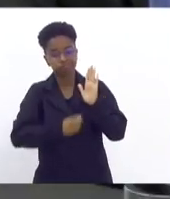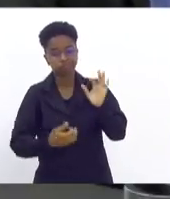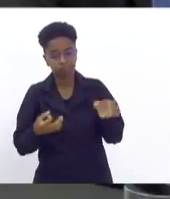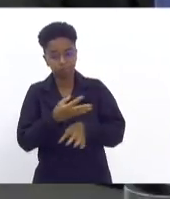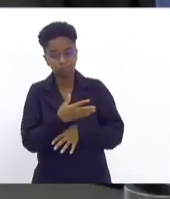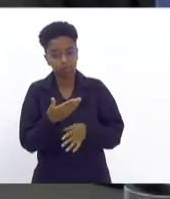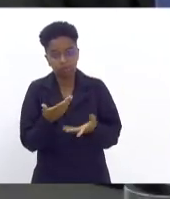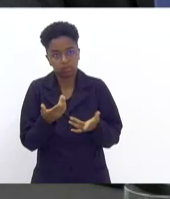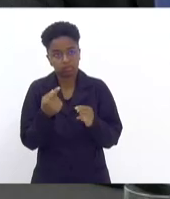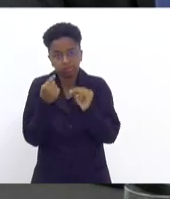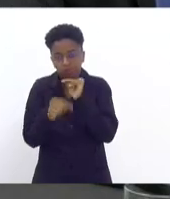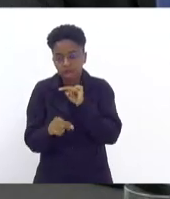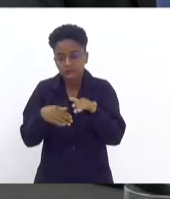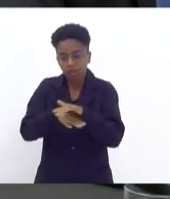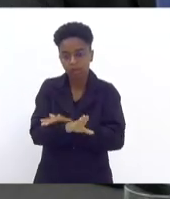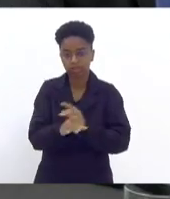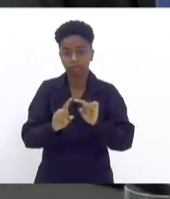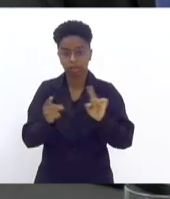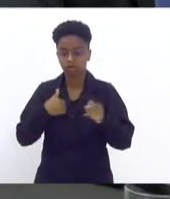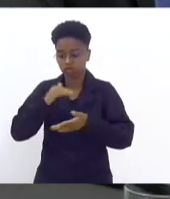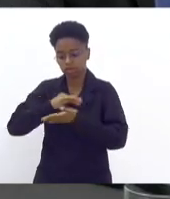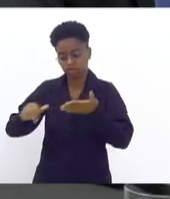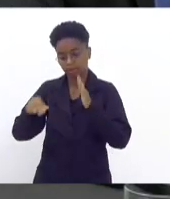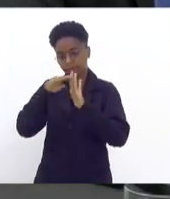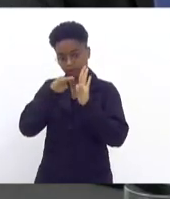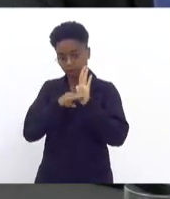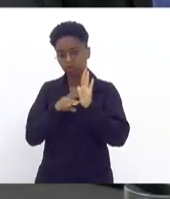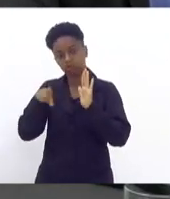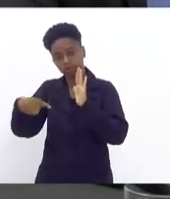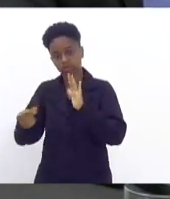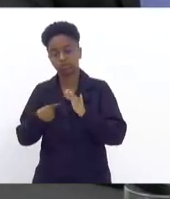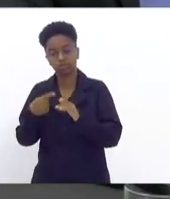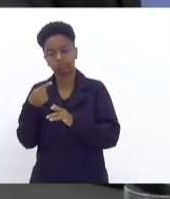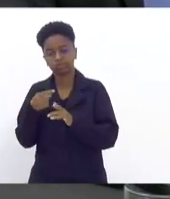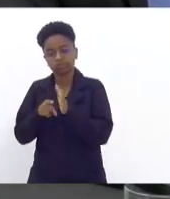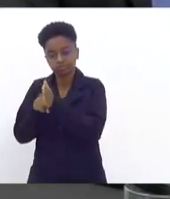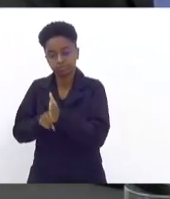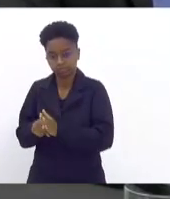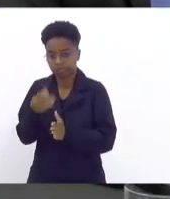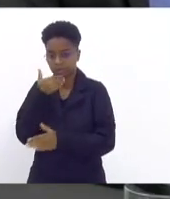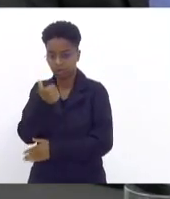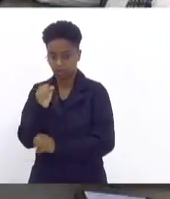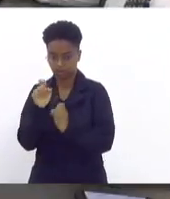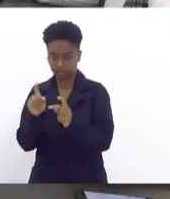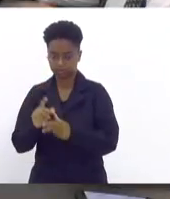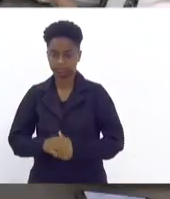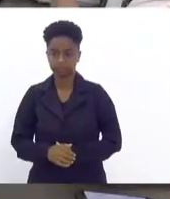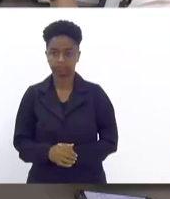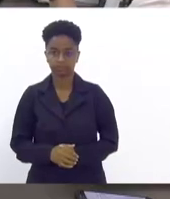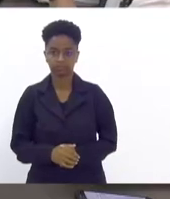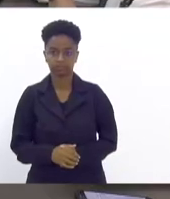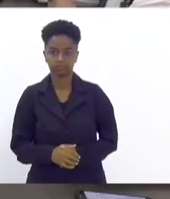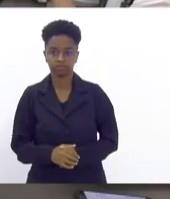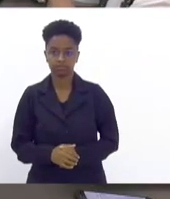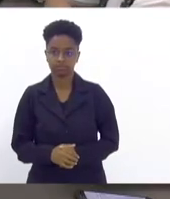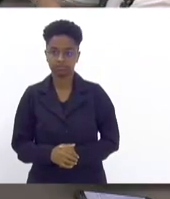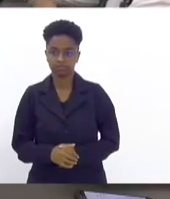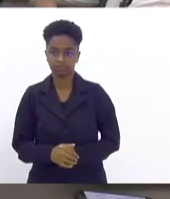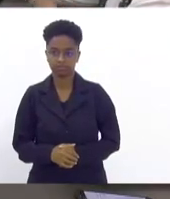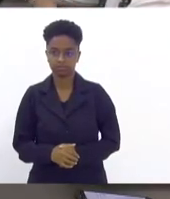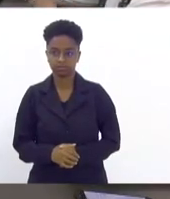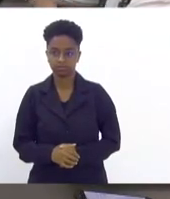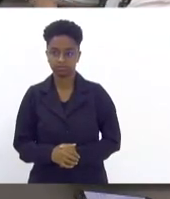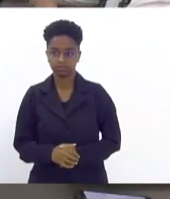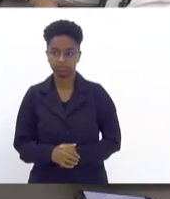sentido estar arquivado. Mas vou retirar o projeto de pauta para poder fazer essa verificação. Obrigado. Deputado Carlos Mink. Não, é só